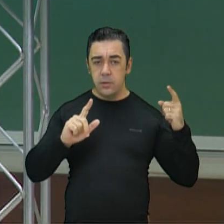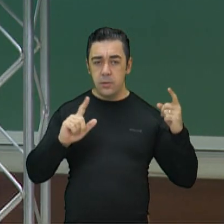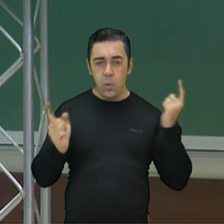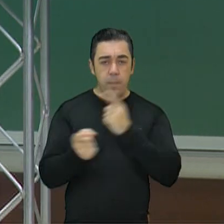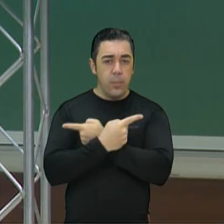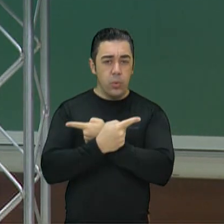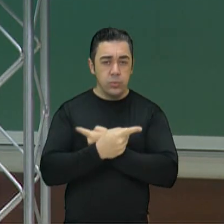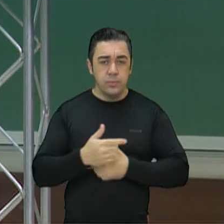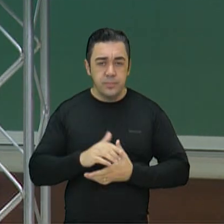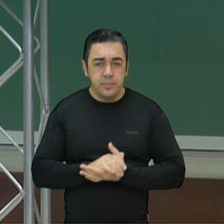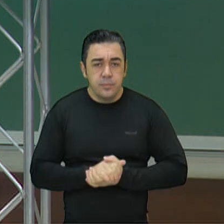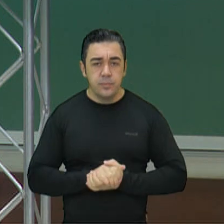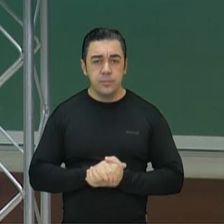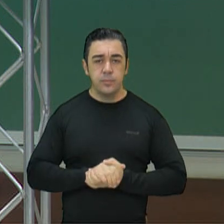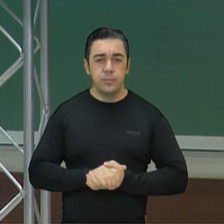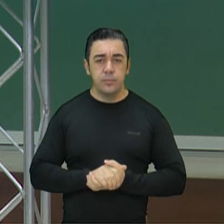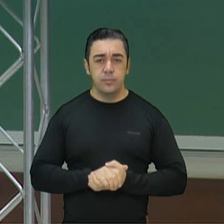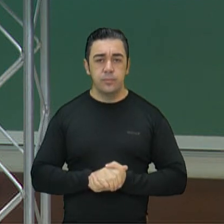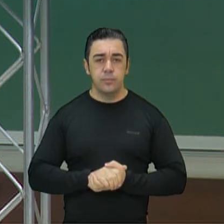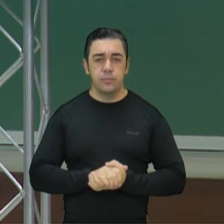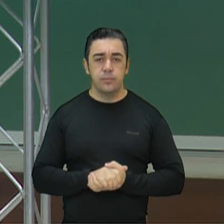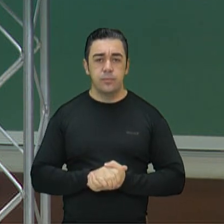convencional da corrente.